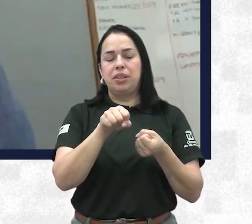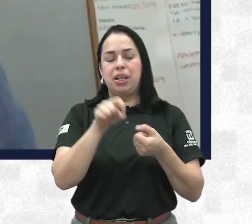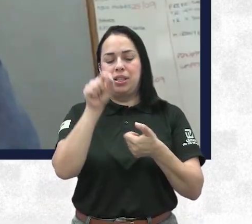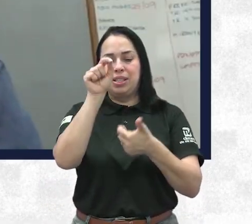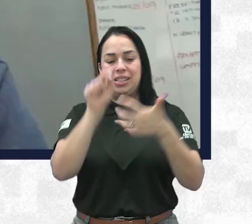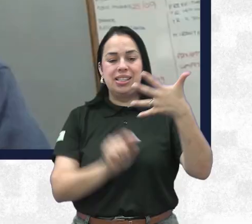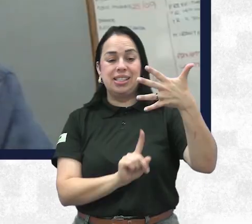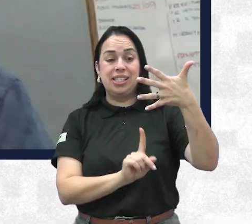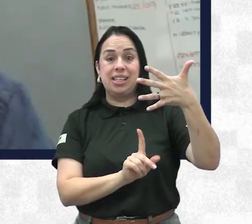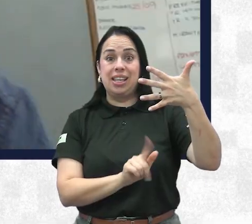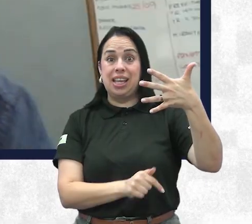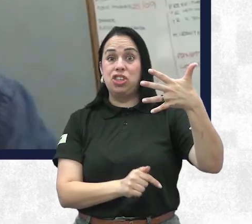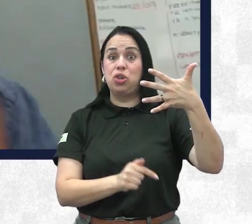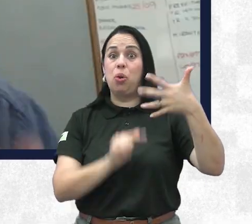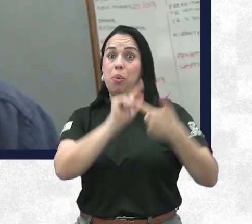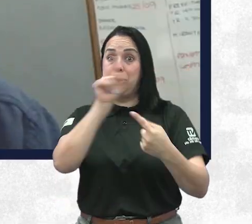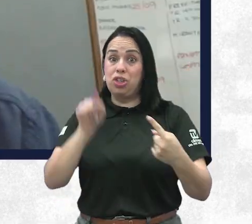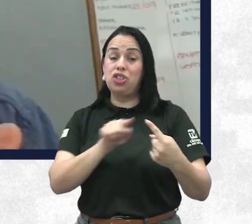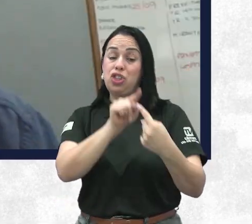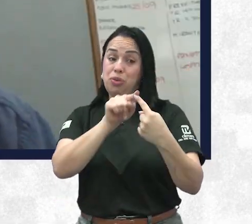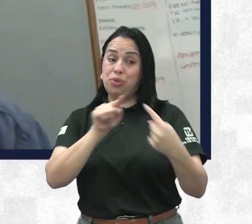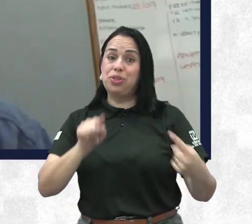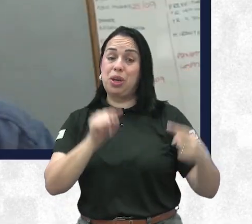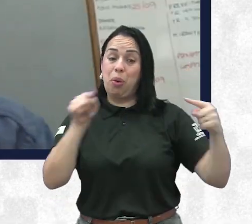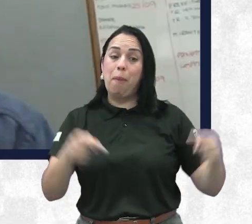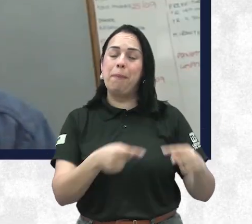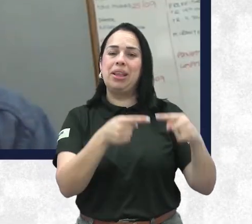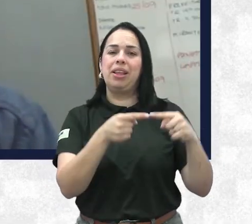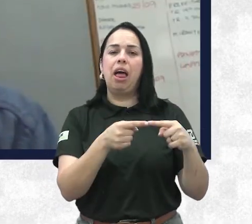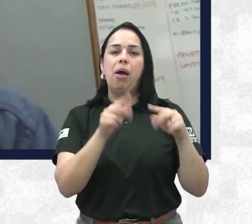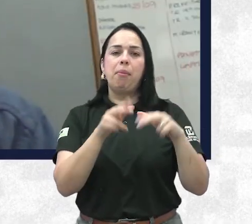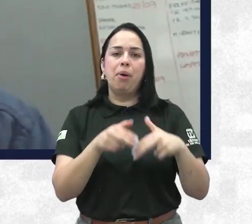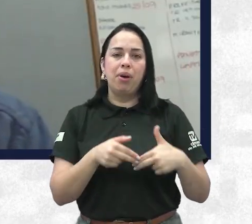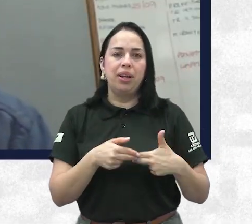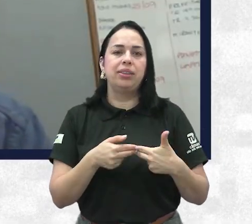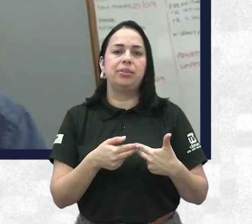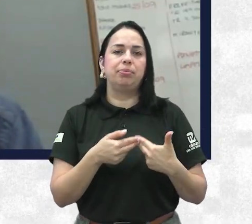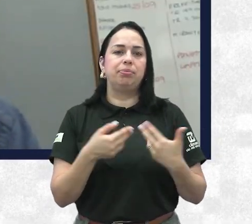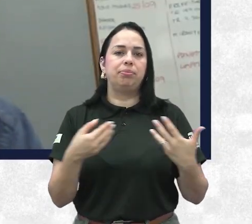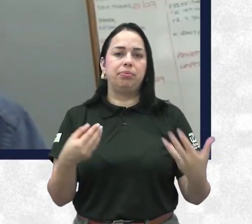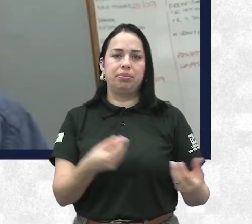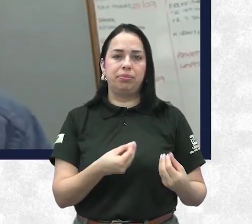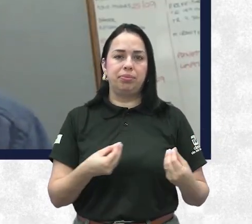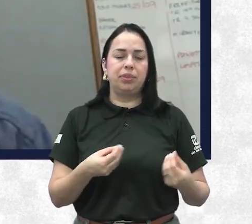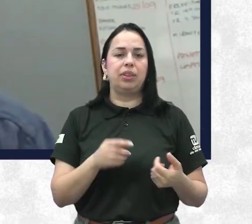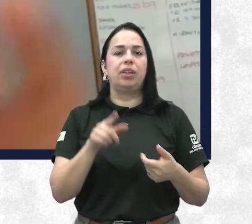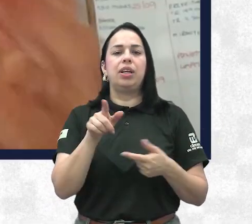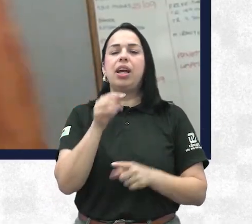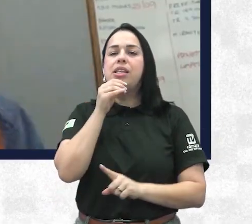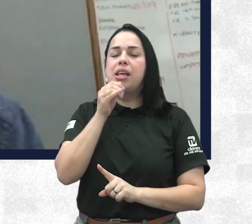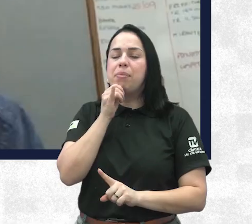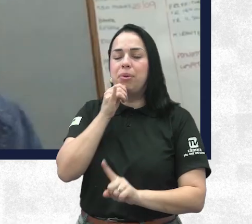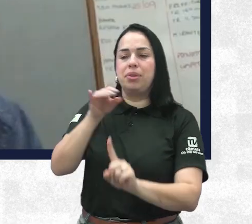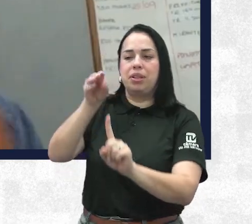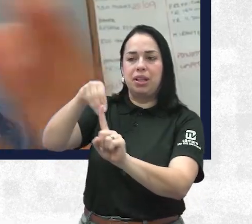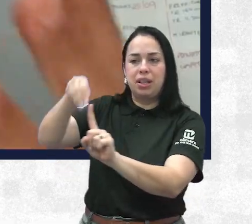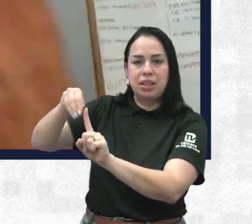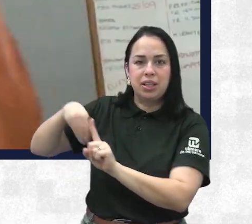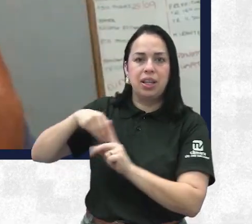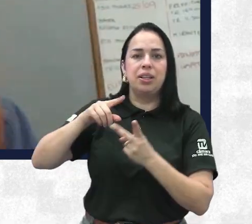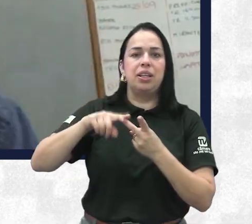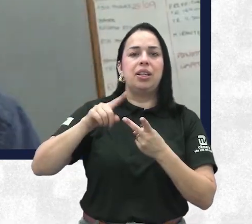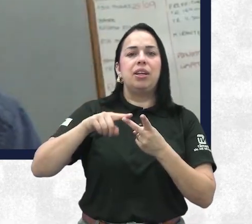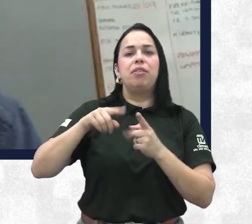17 objetivos, então entra, né, toda essa questão de vulnerabilidade